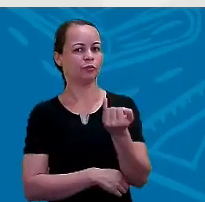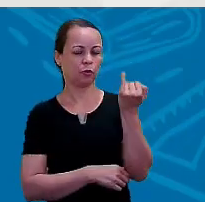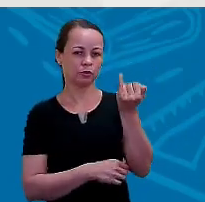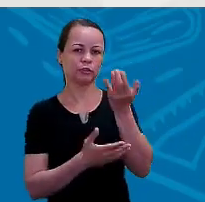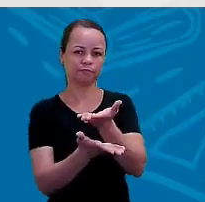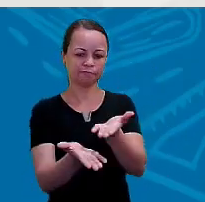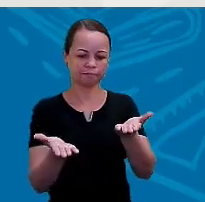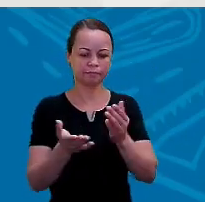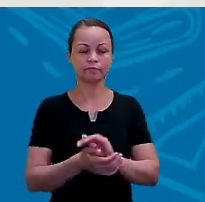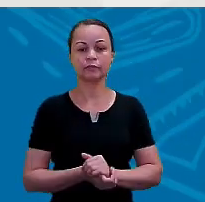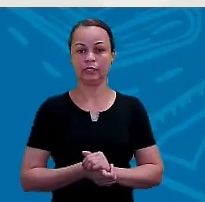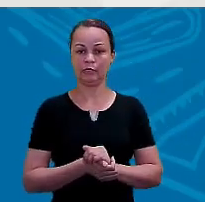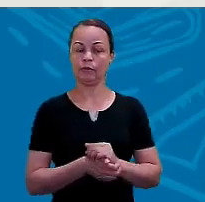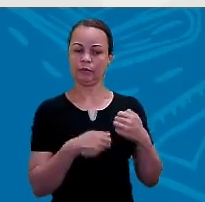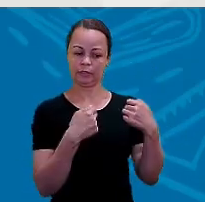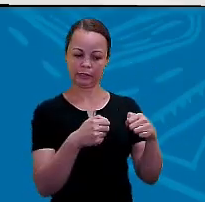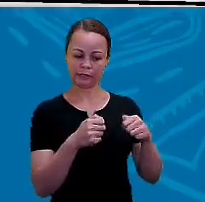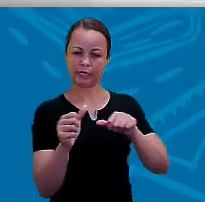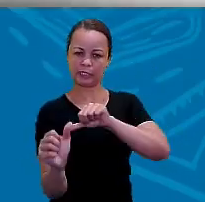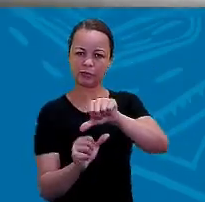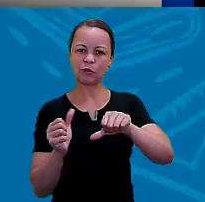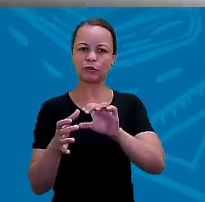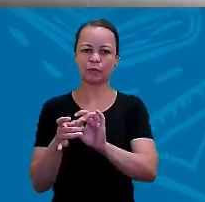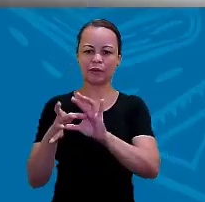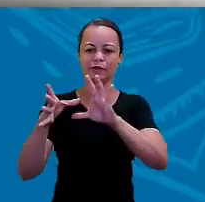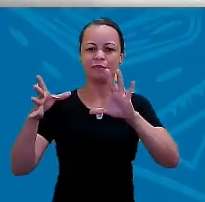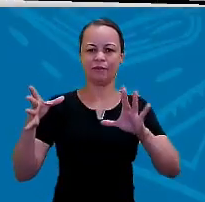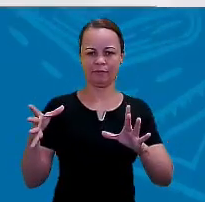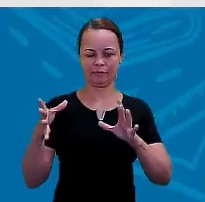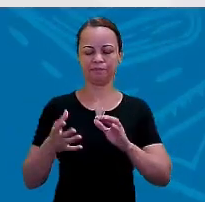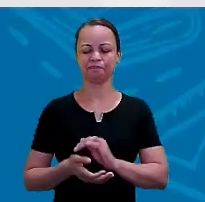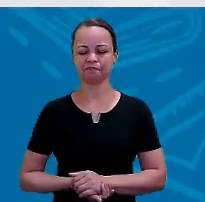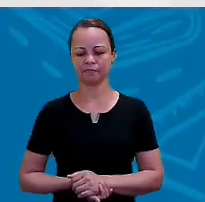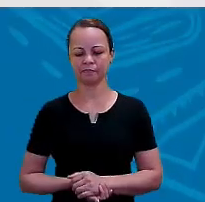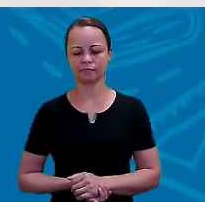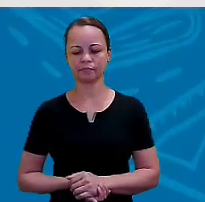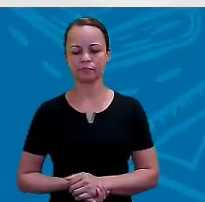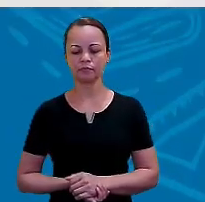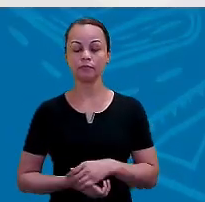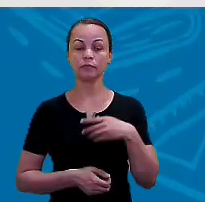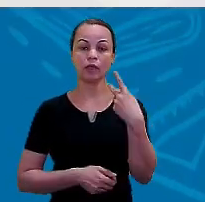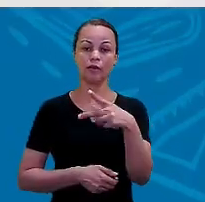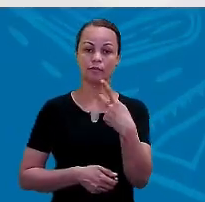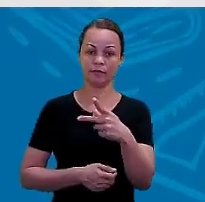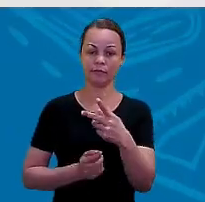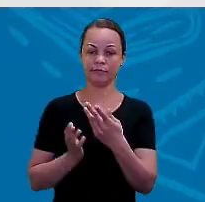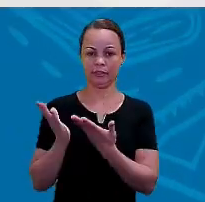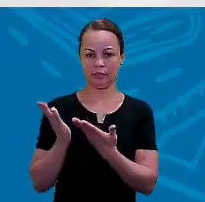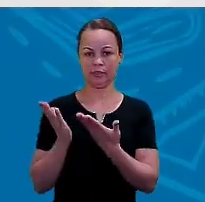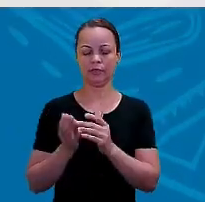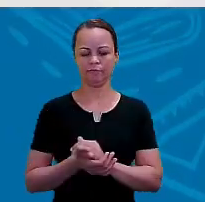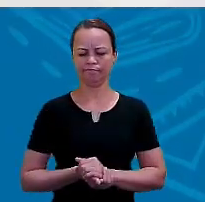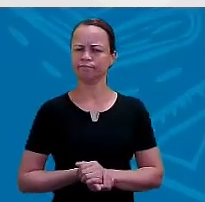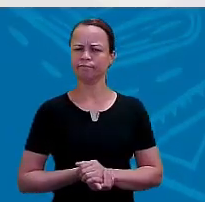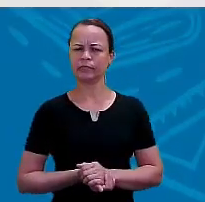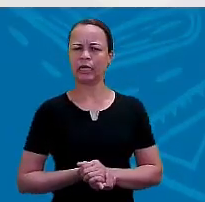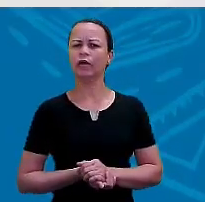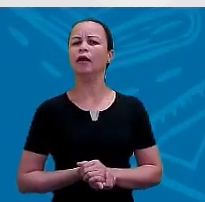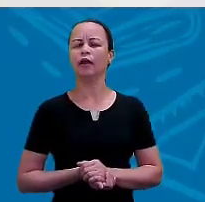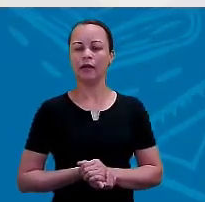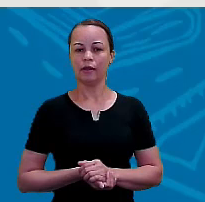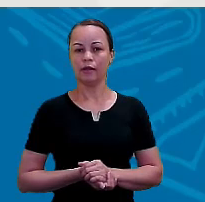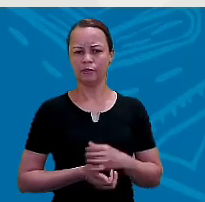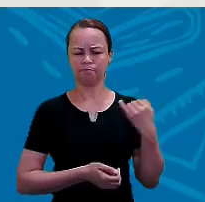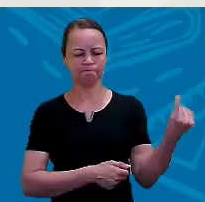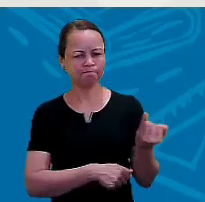para te tirar do reino da necessidade para o reino da liberdade. Vamos lá para o nosso próximo mito. E esse aqui, pelo amor de Deus, é extremamente